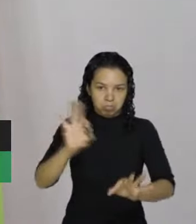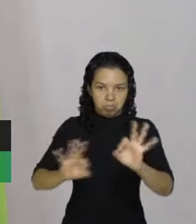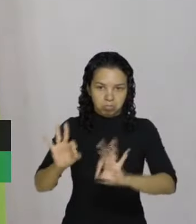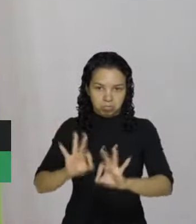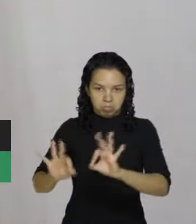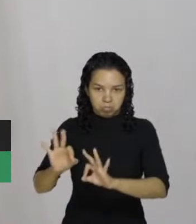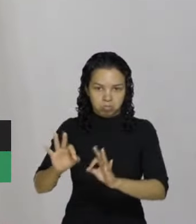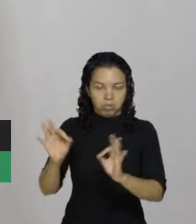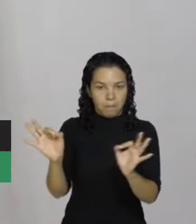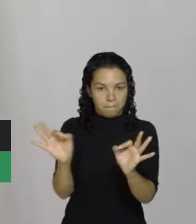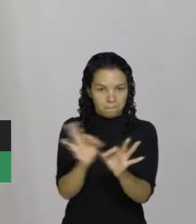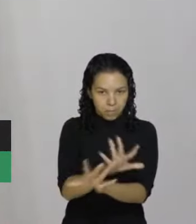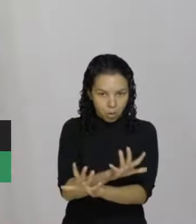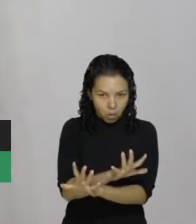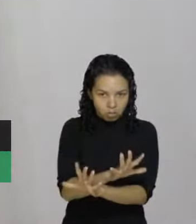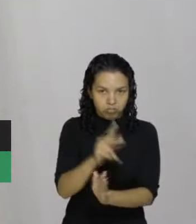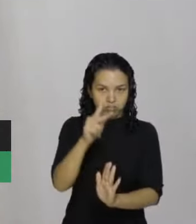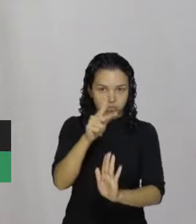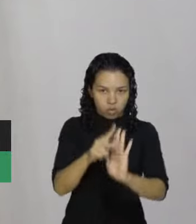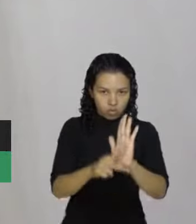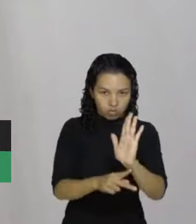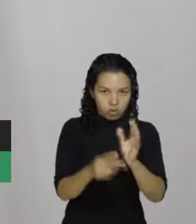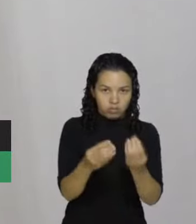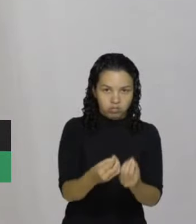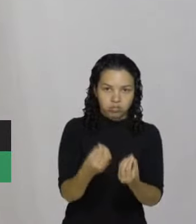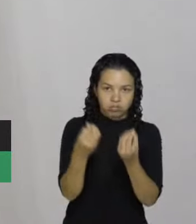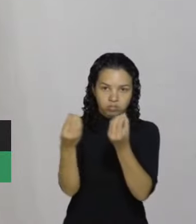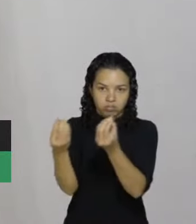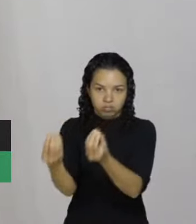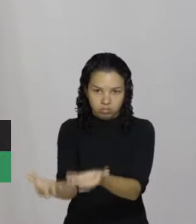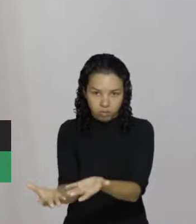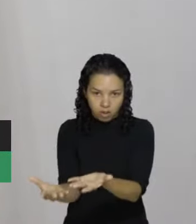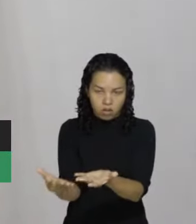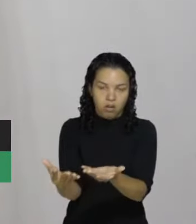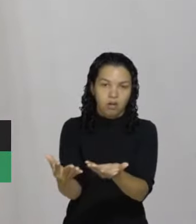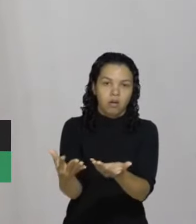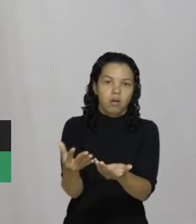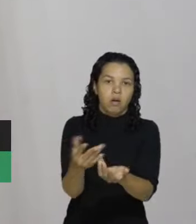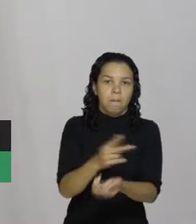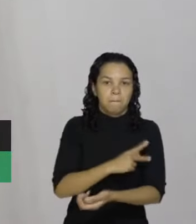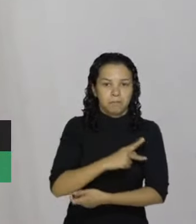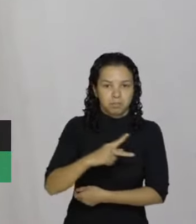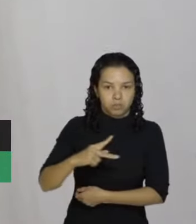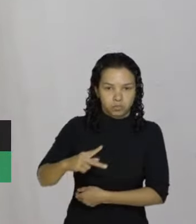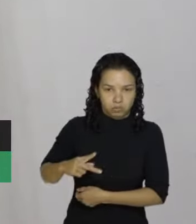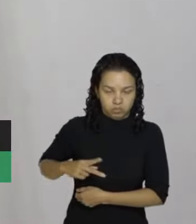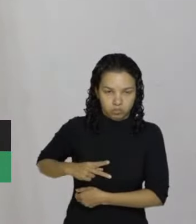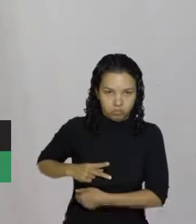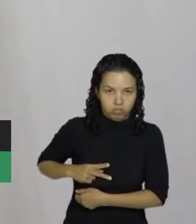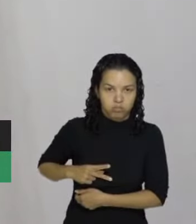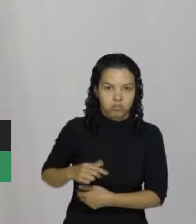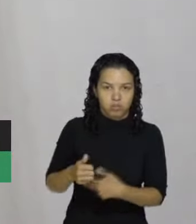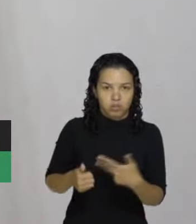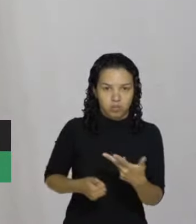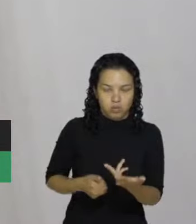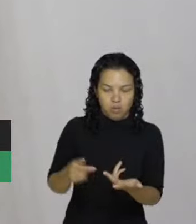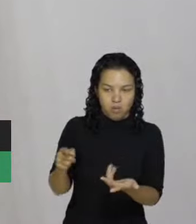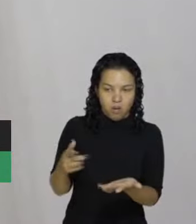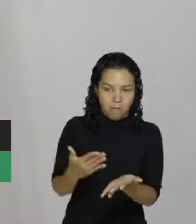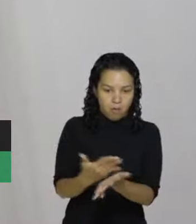levado ao poder público municipal para sua aprovação, deputado Maurício. seja de uma casa, de um